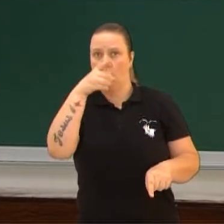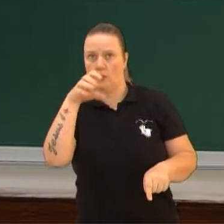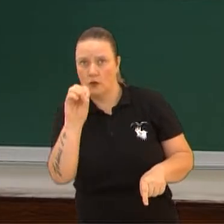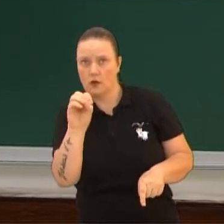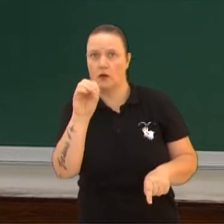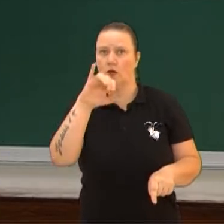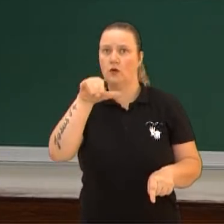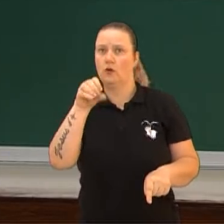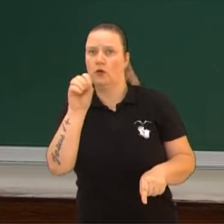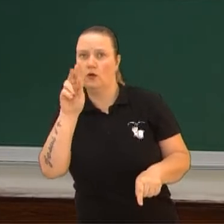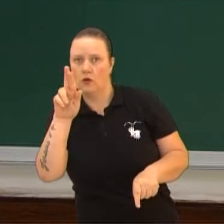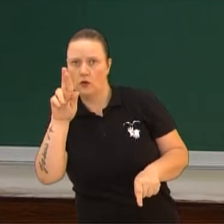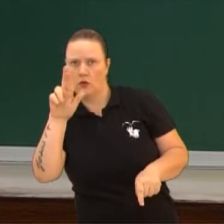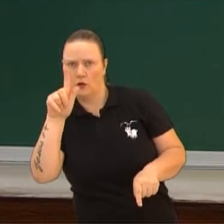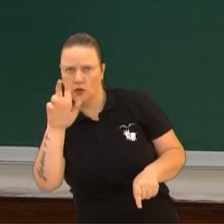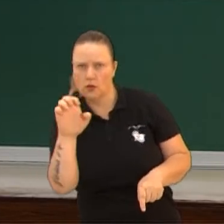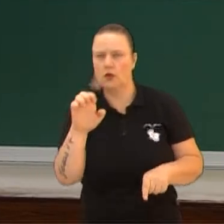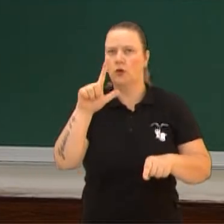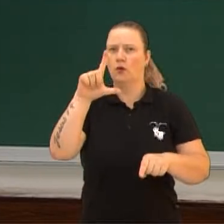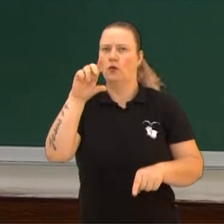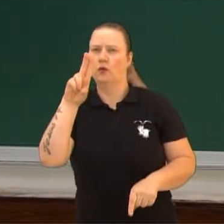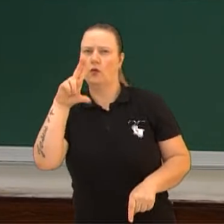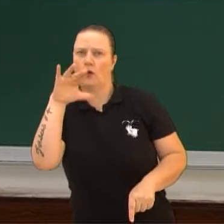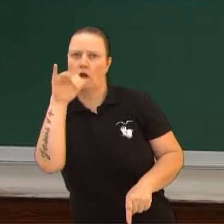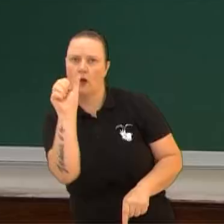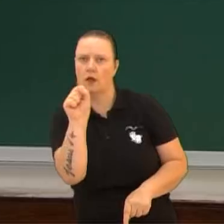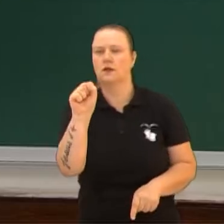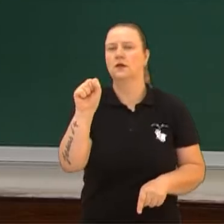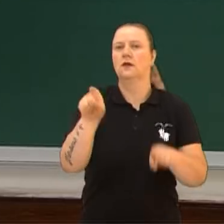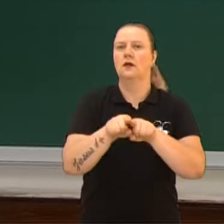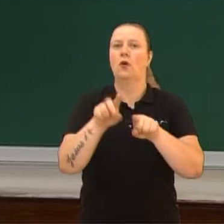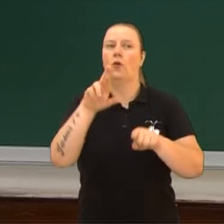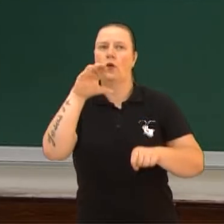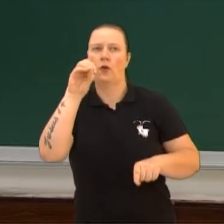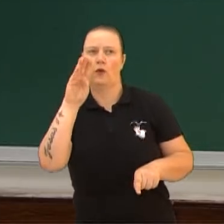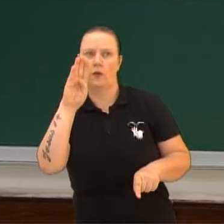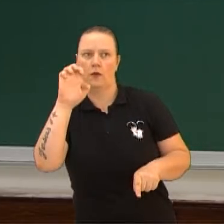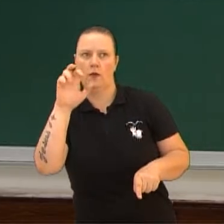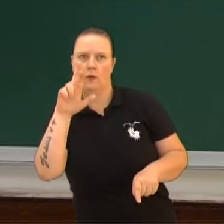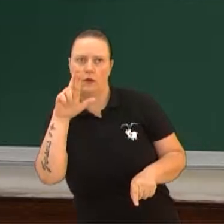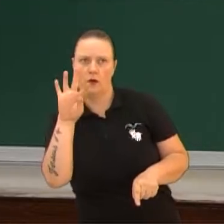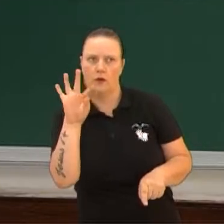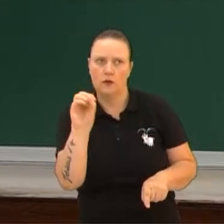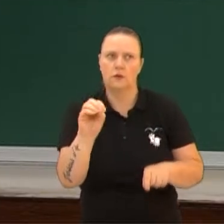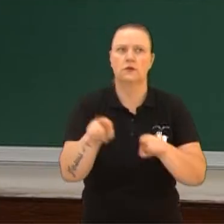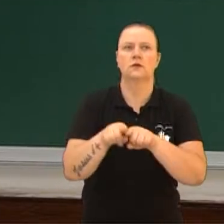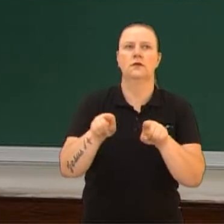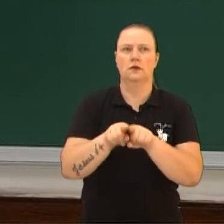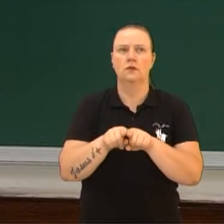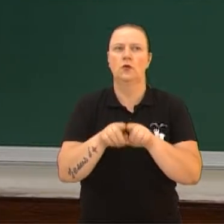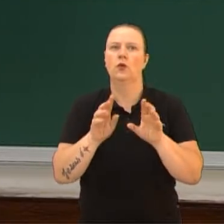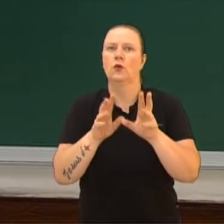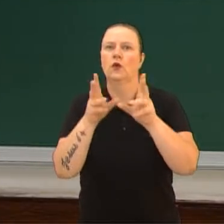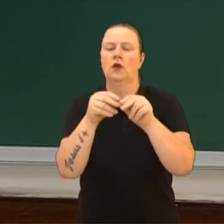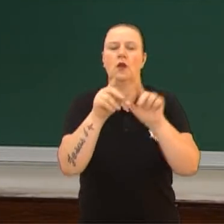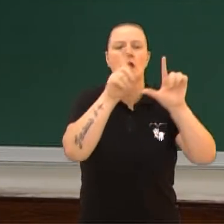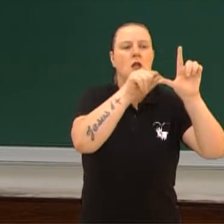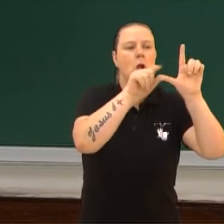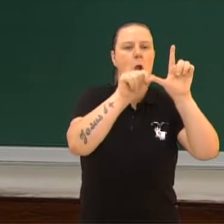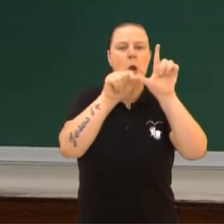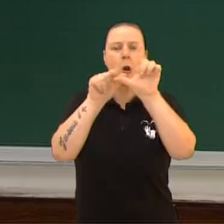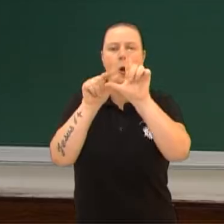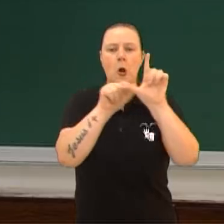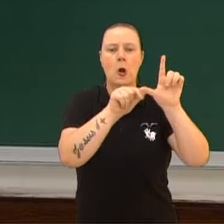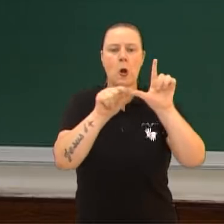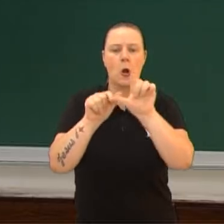Lucas, o Márcio e o Roberto, né? Eles correram uma distância equivalente a 1 metro, tá? Para cada letra do nome.